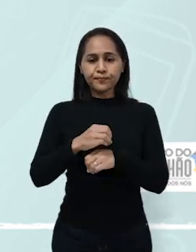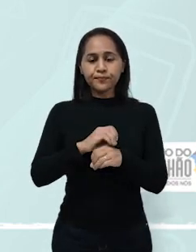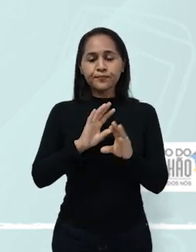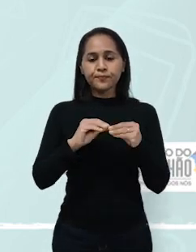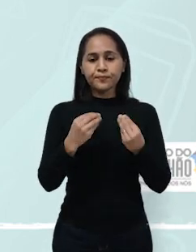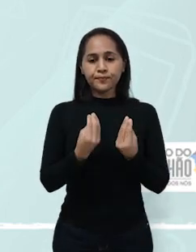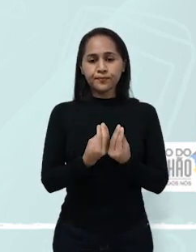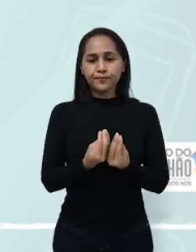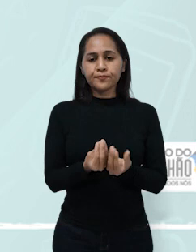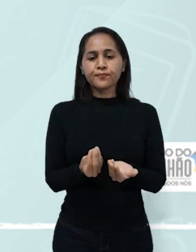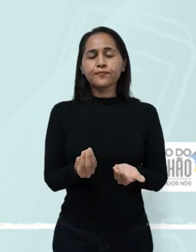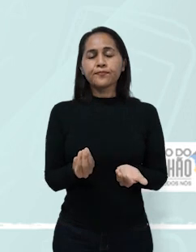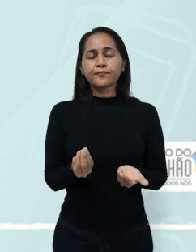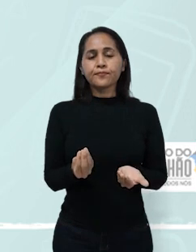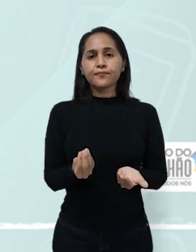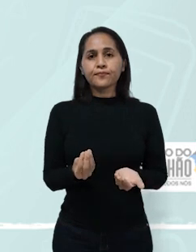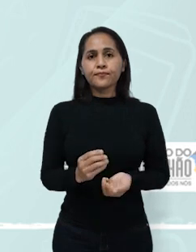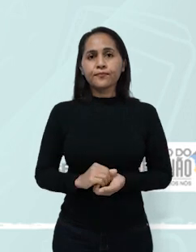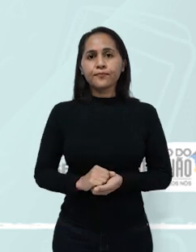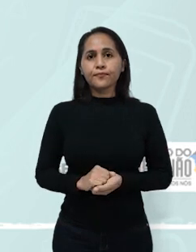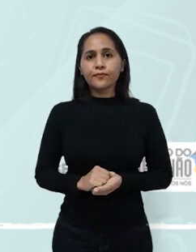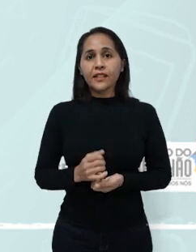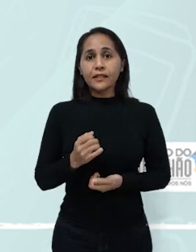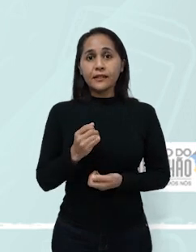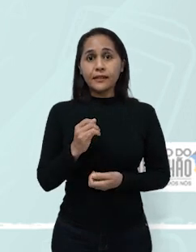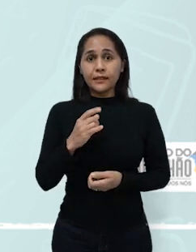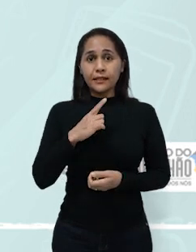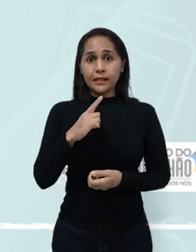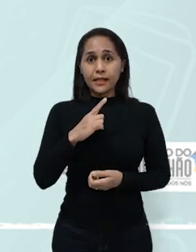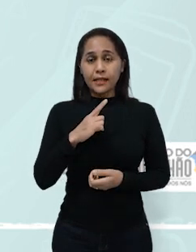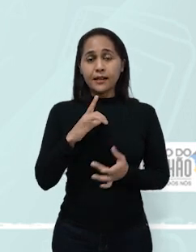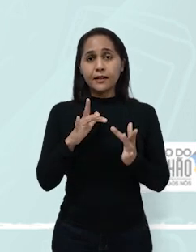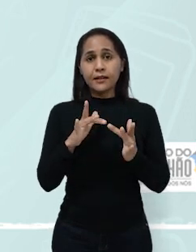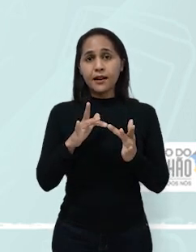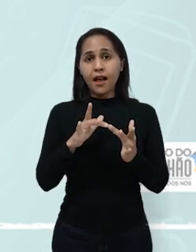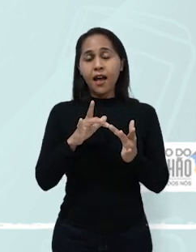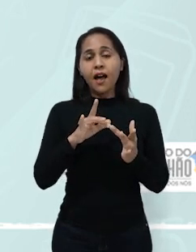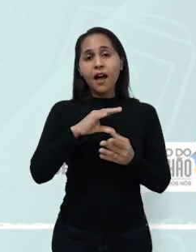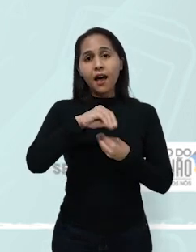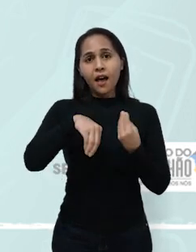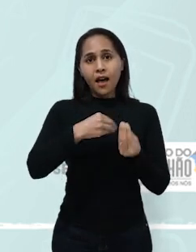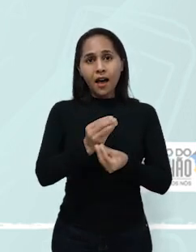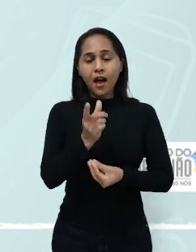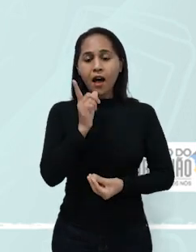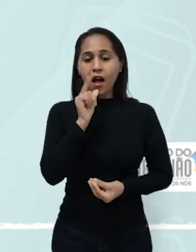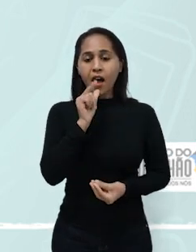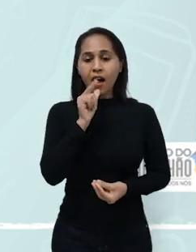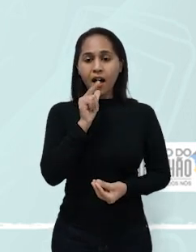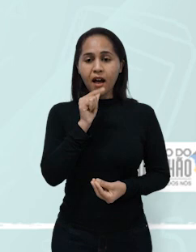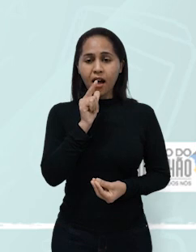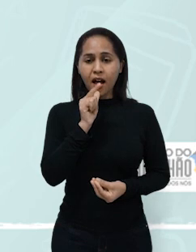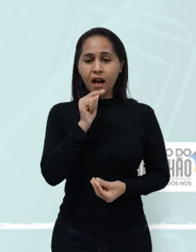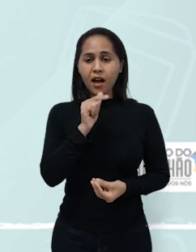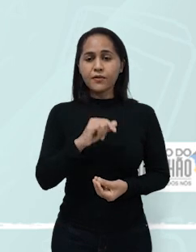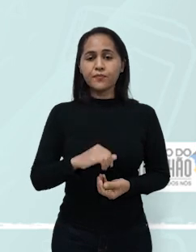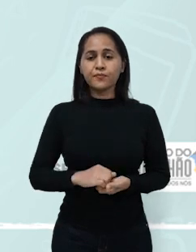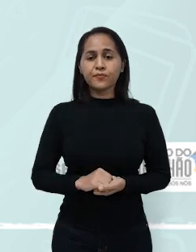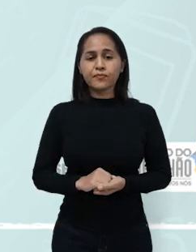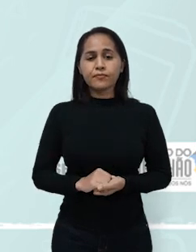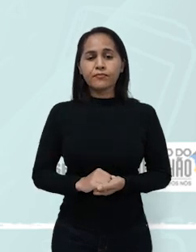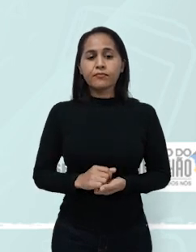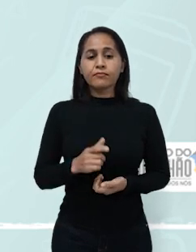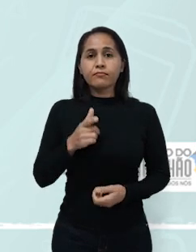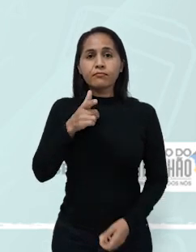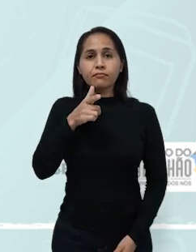substância. E quando essa substância ela for dissolvida em água, apenas